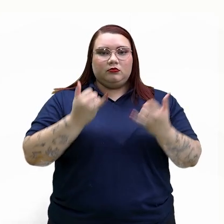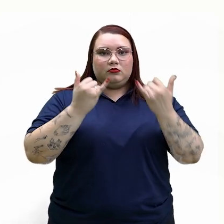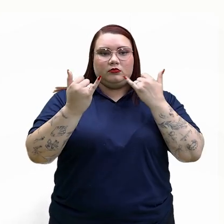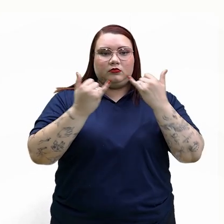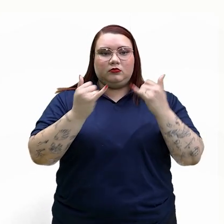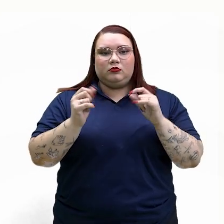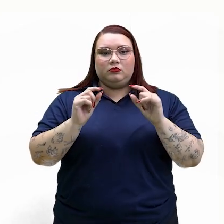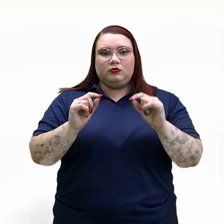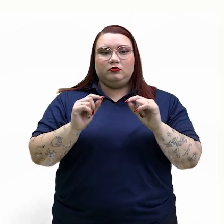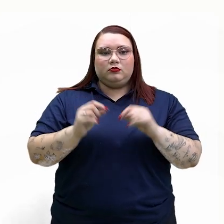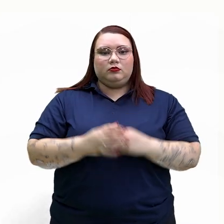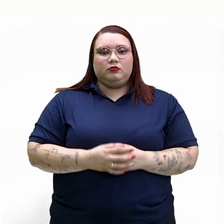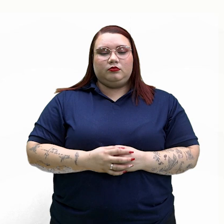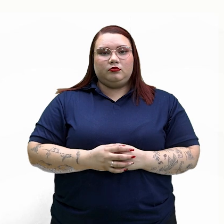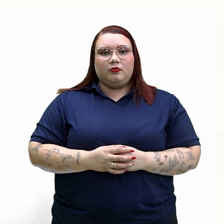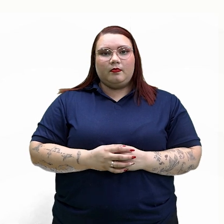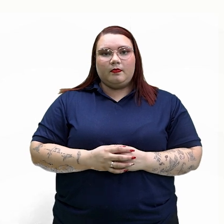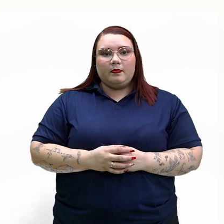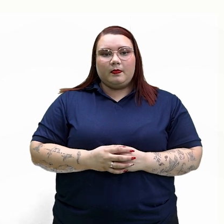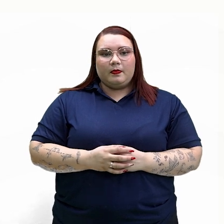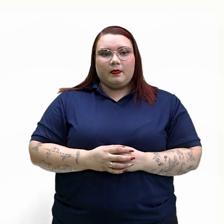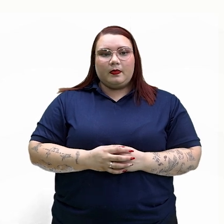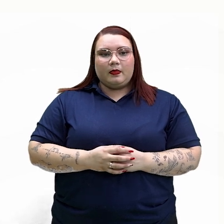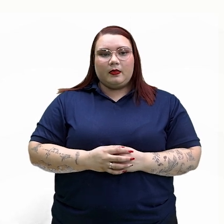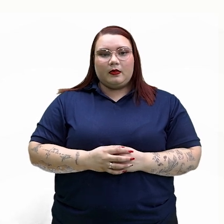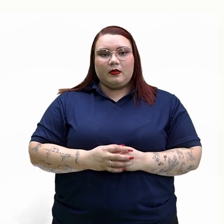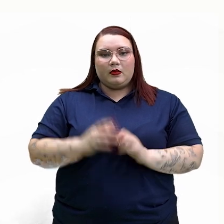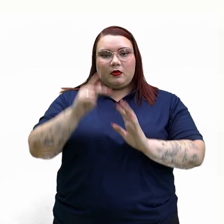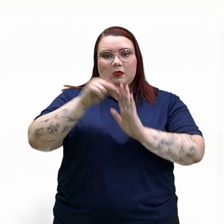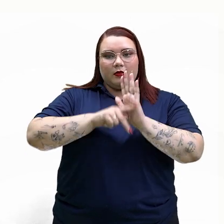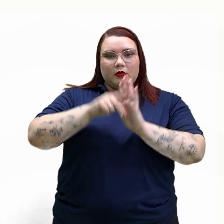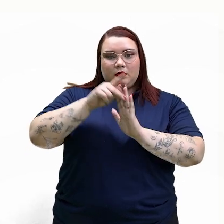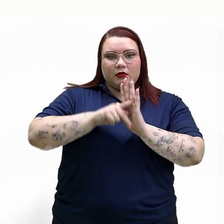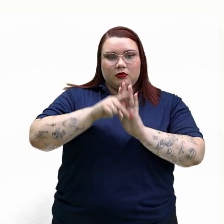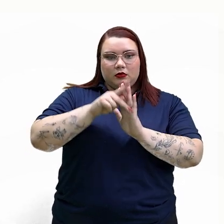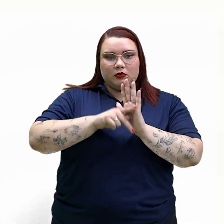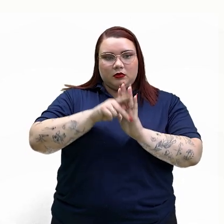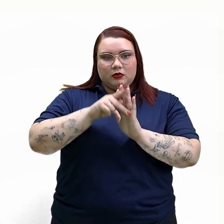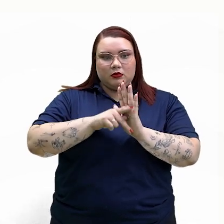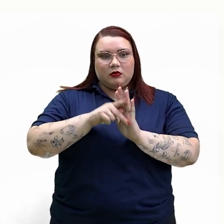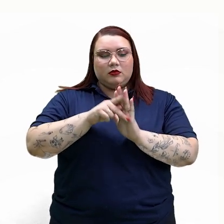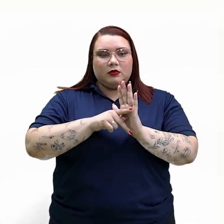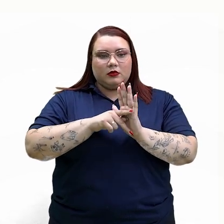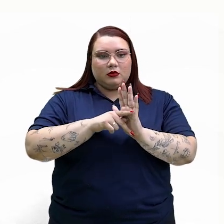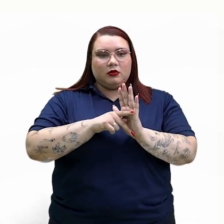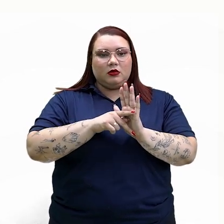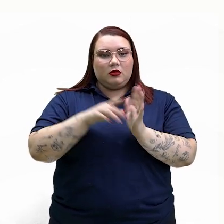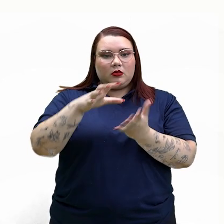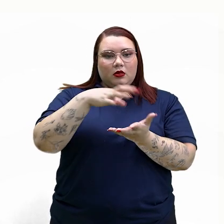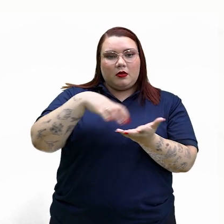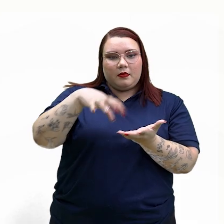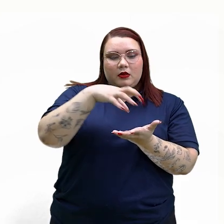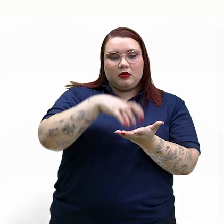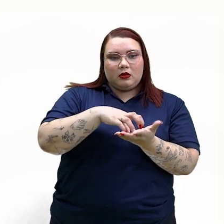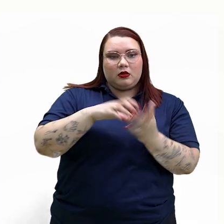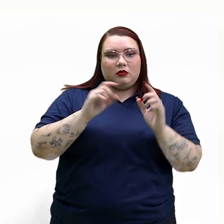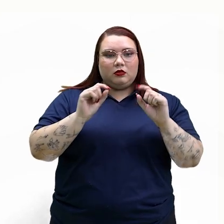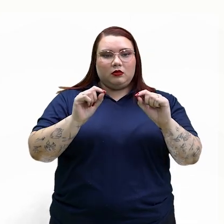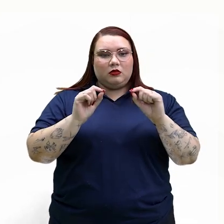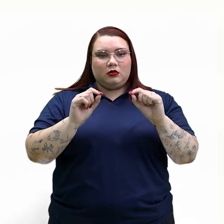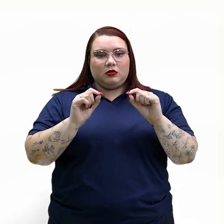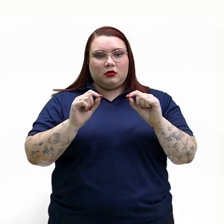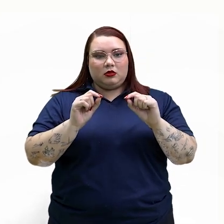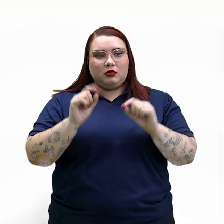né? Ela fala que ele vai... O projeto, o formato da praça é o formato de um